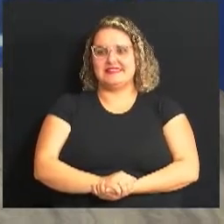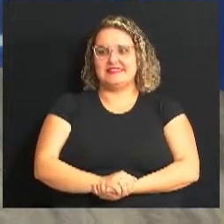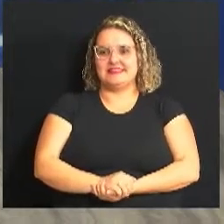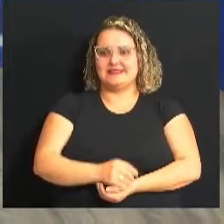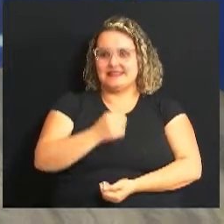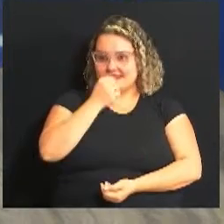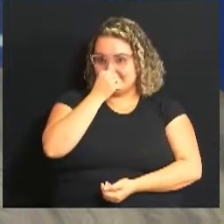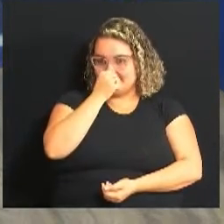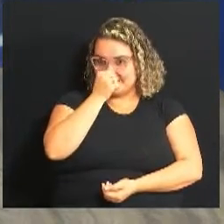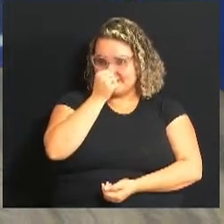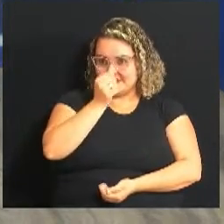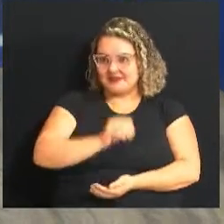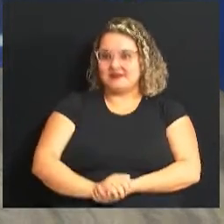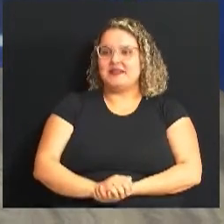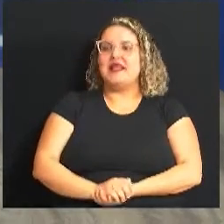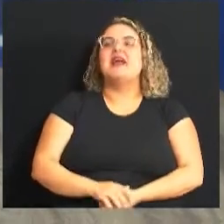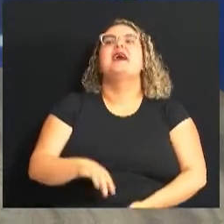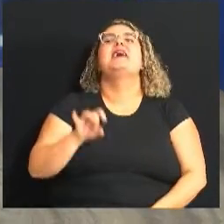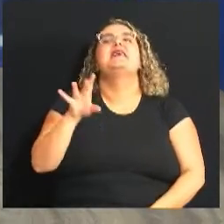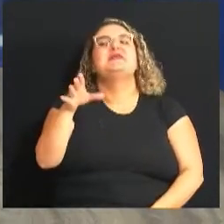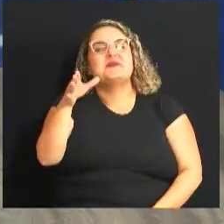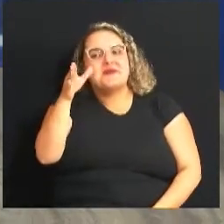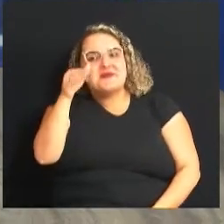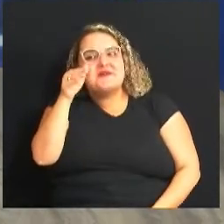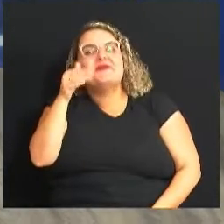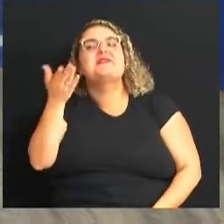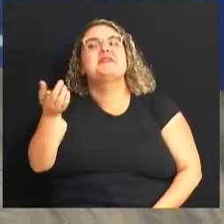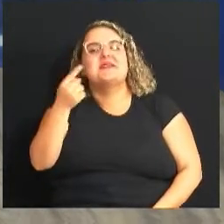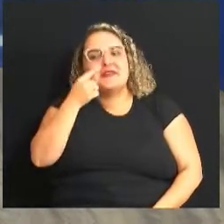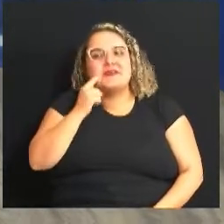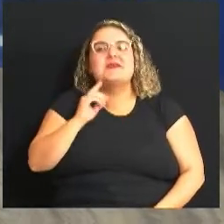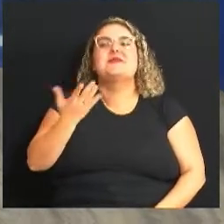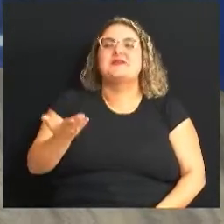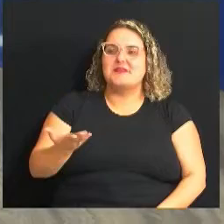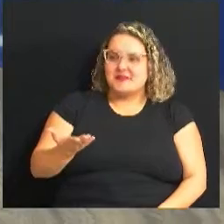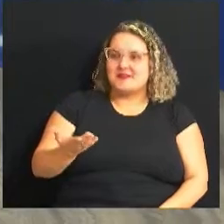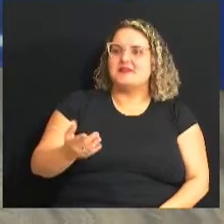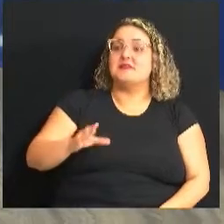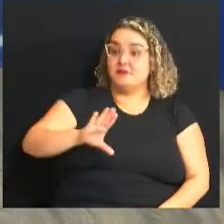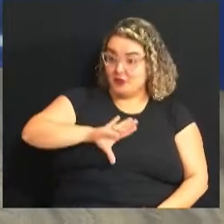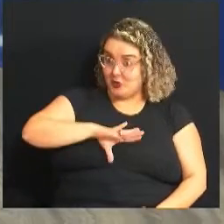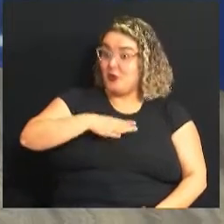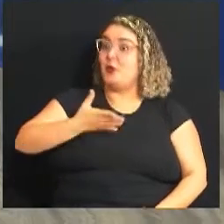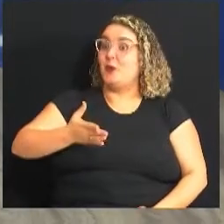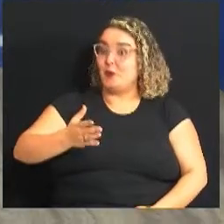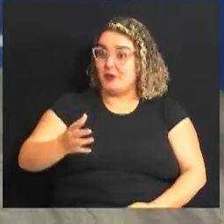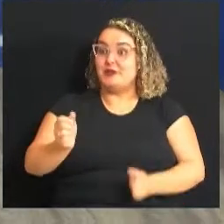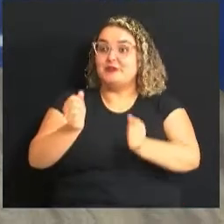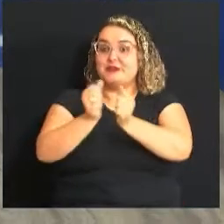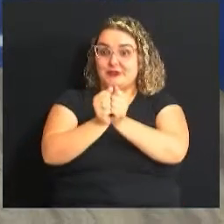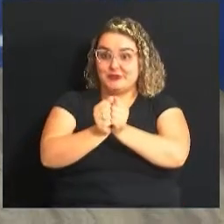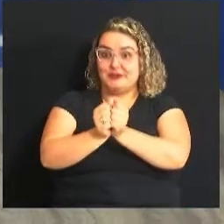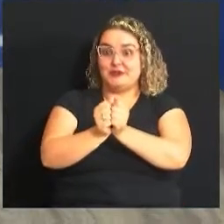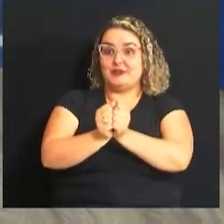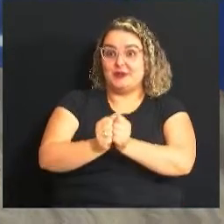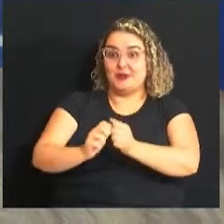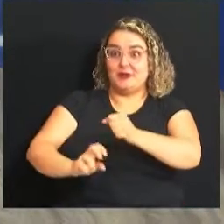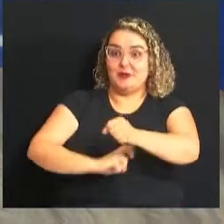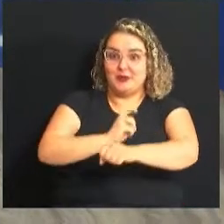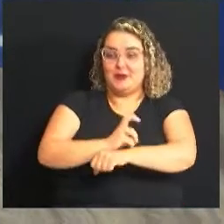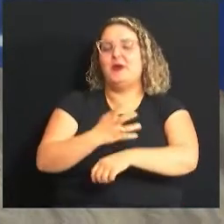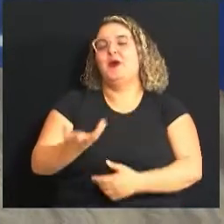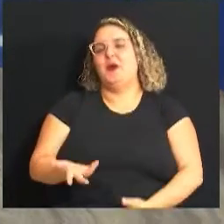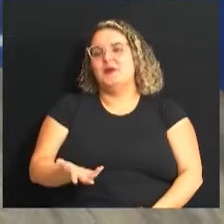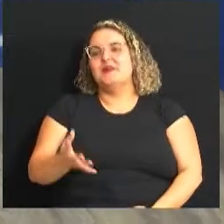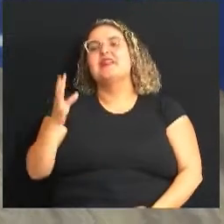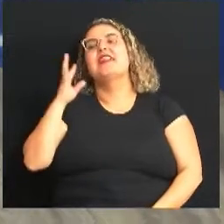Foi só para aguçar nossa curiosidade, viu, Viviane Novaes, que foi corajosa assim, ficou junto ali com a cobra. Então, muito